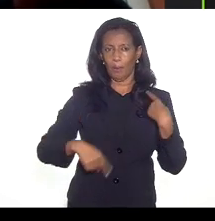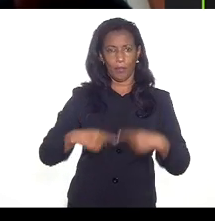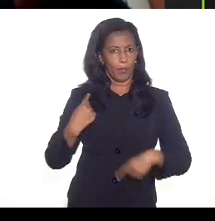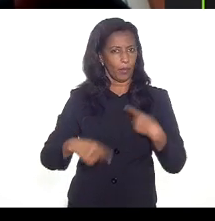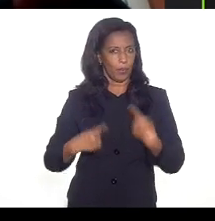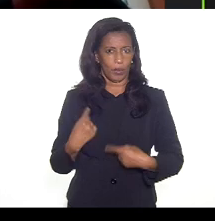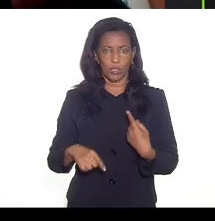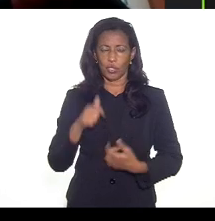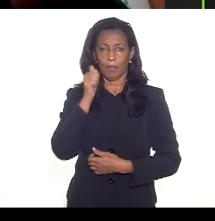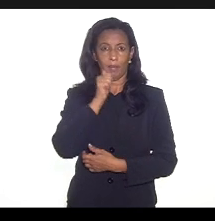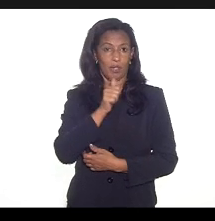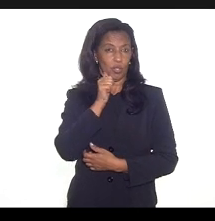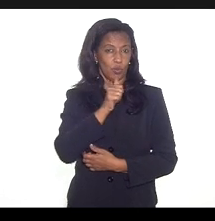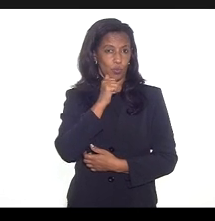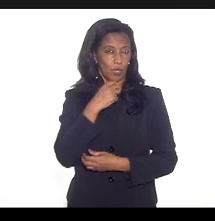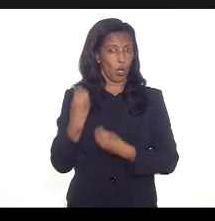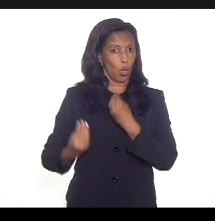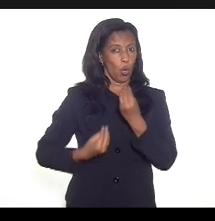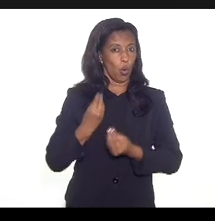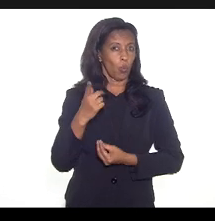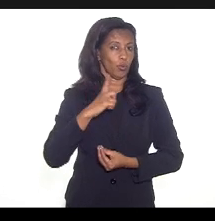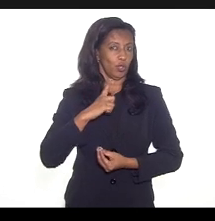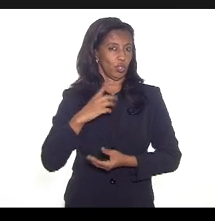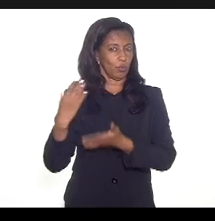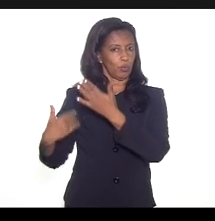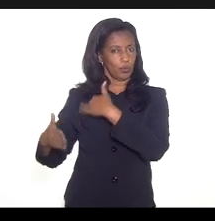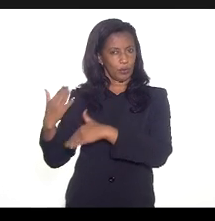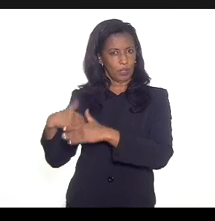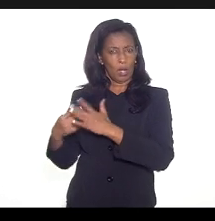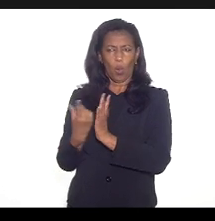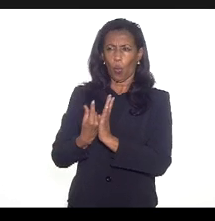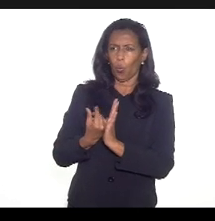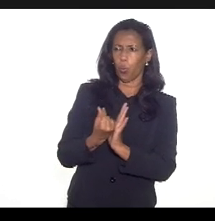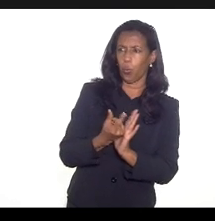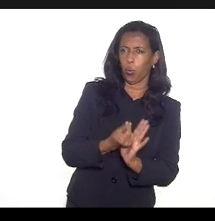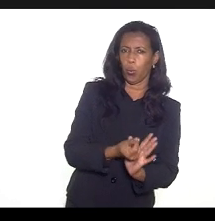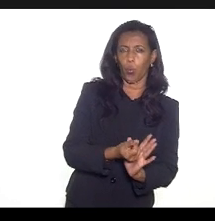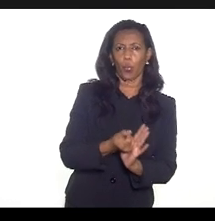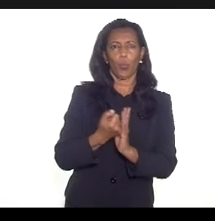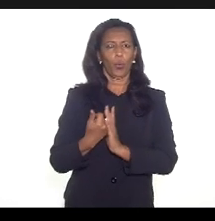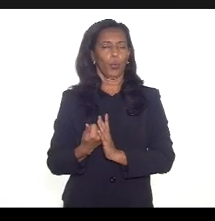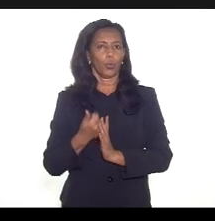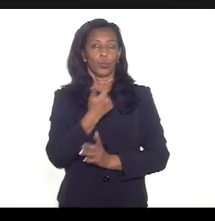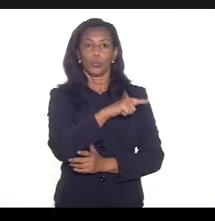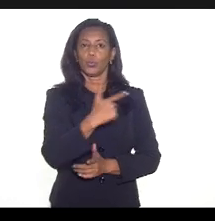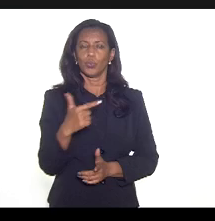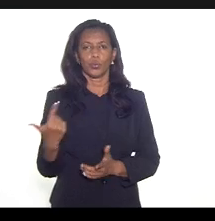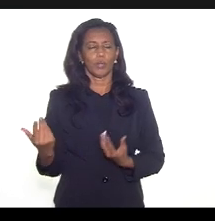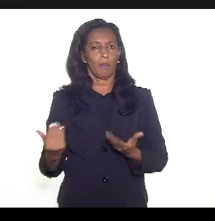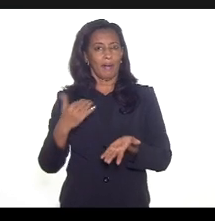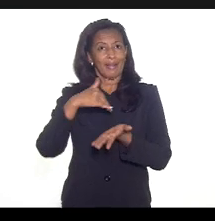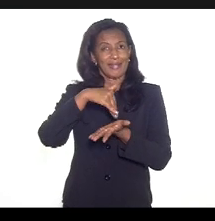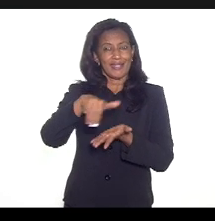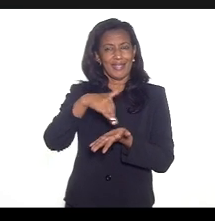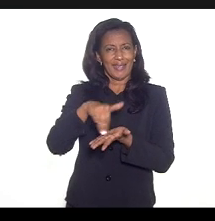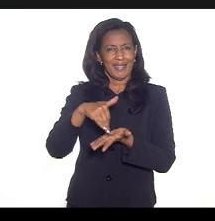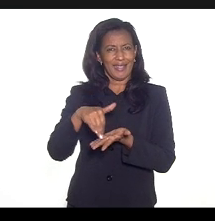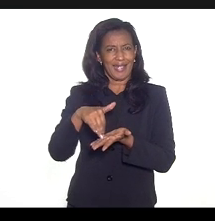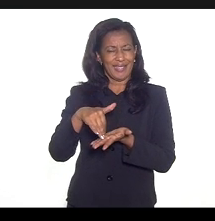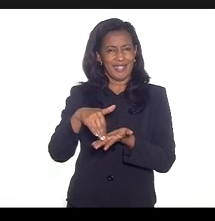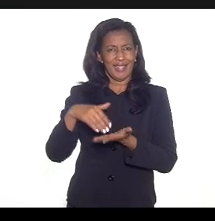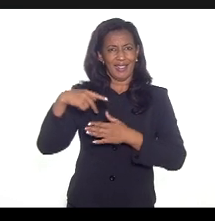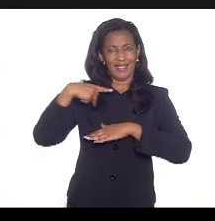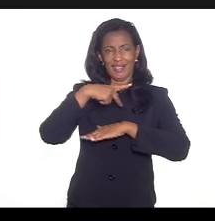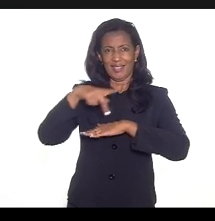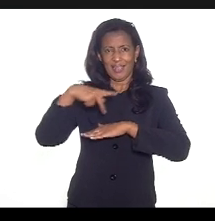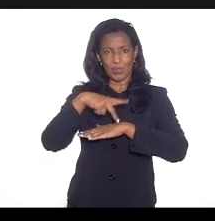públicas para as mulheres como tínhamos antes, com orçamento. Não temos mais a Secretaria Nacional de